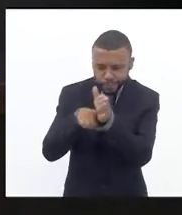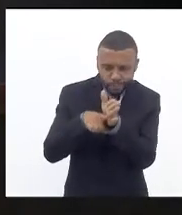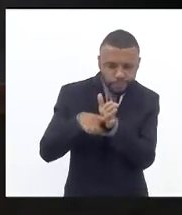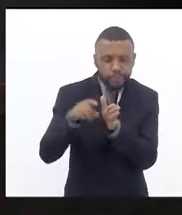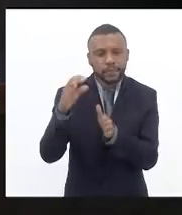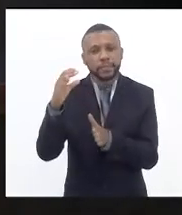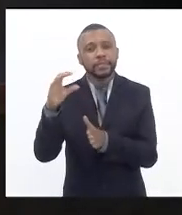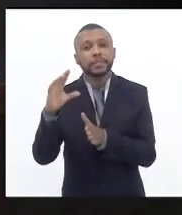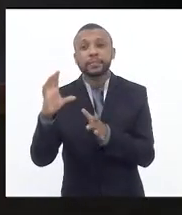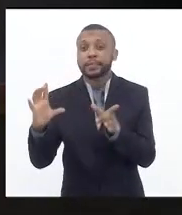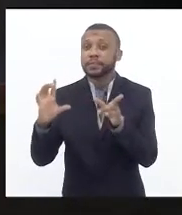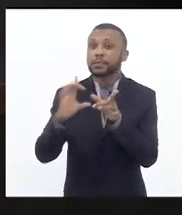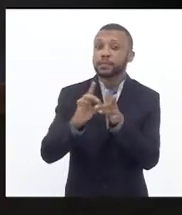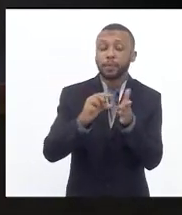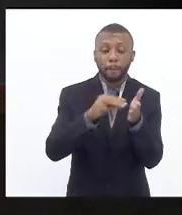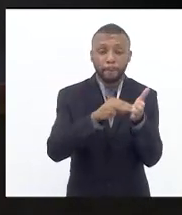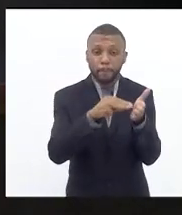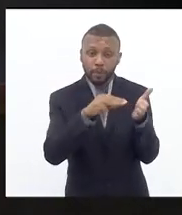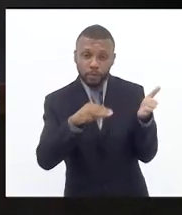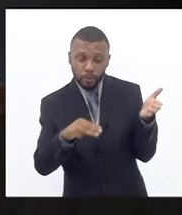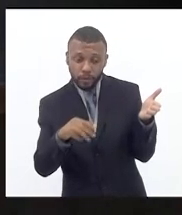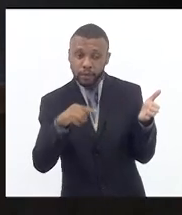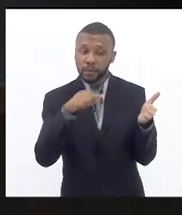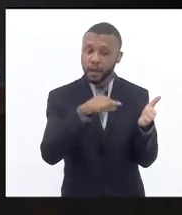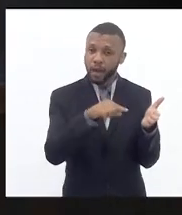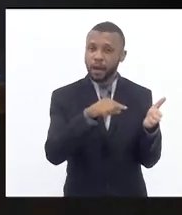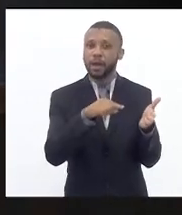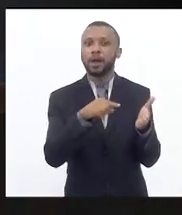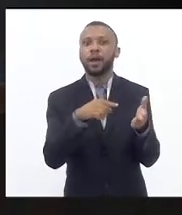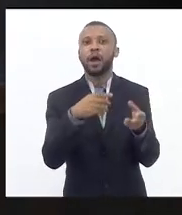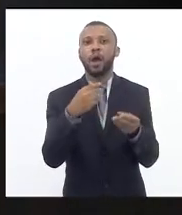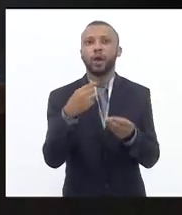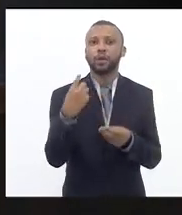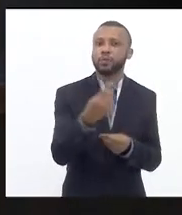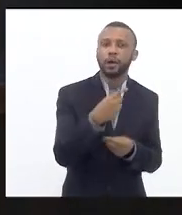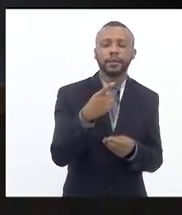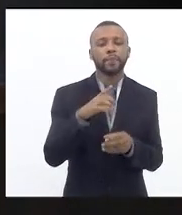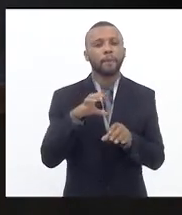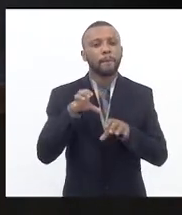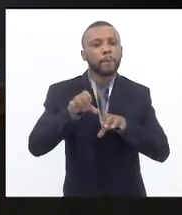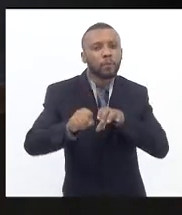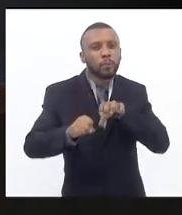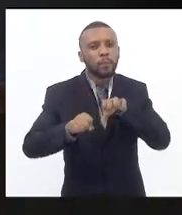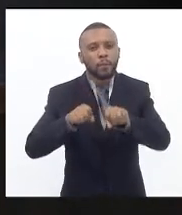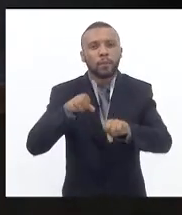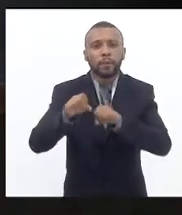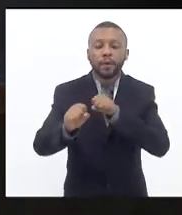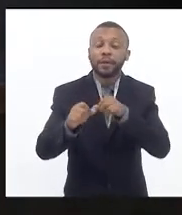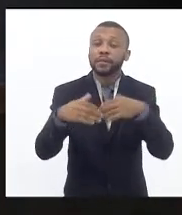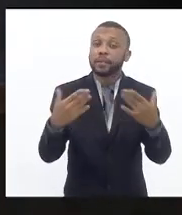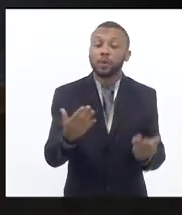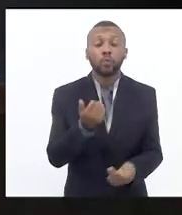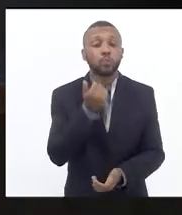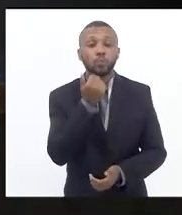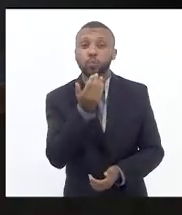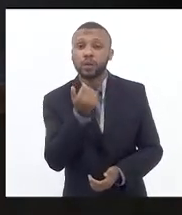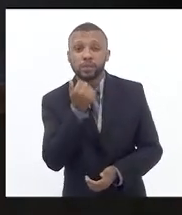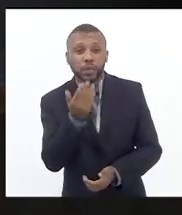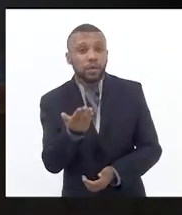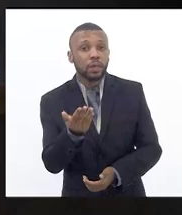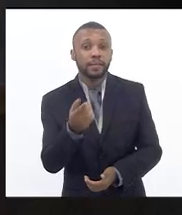e com metodologia EA dessa forma que nós estamos buscando não adianta